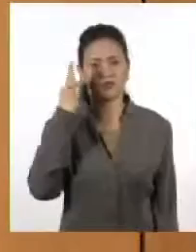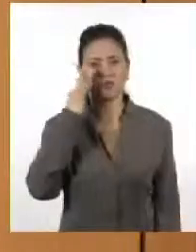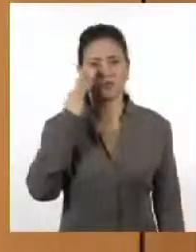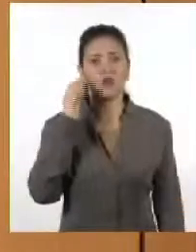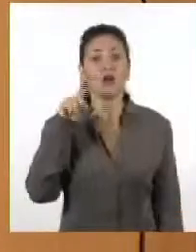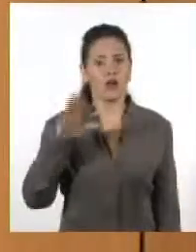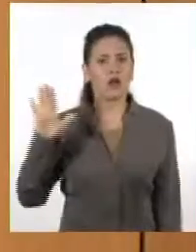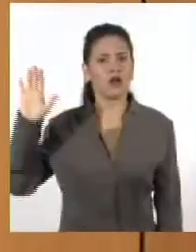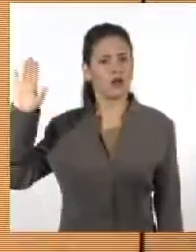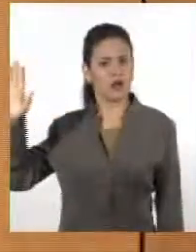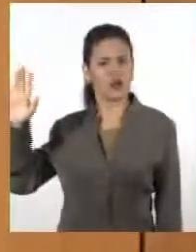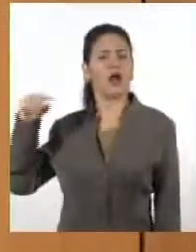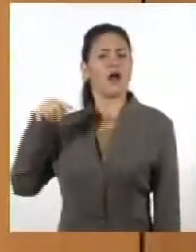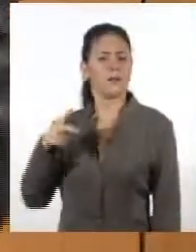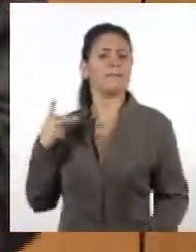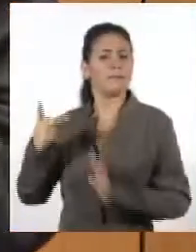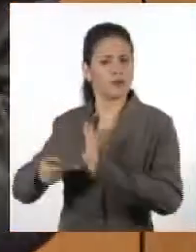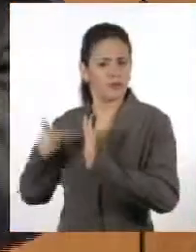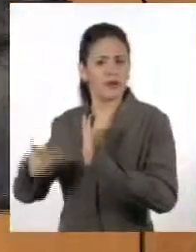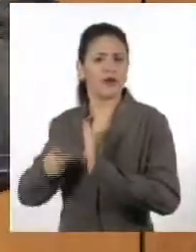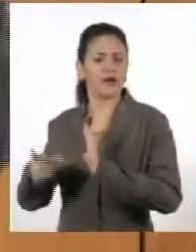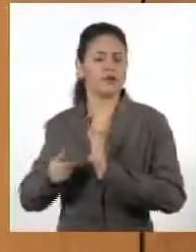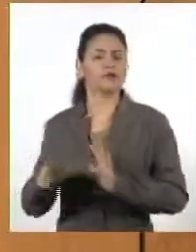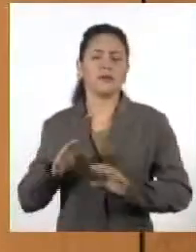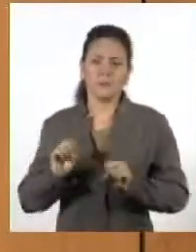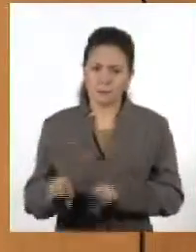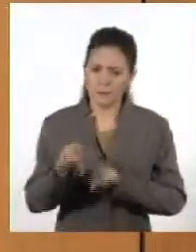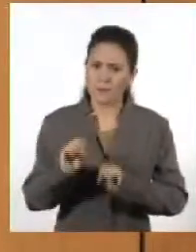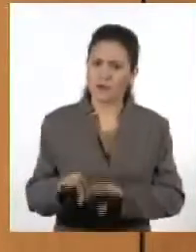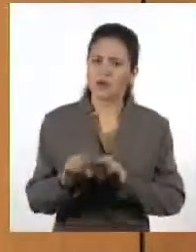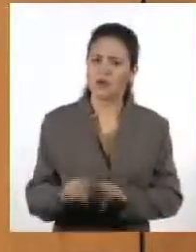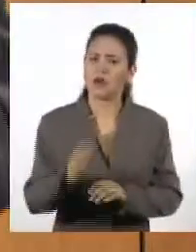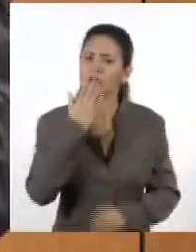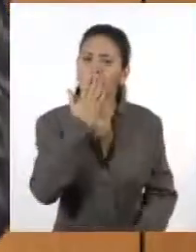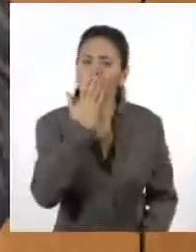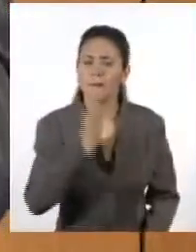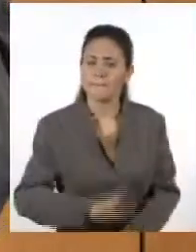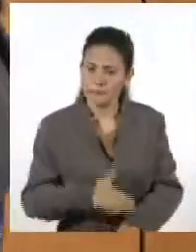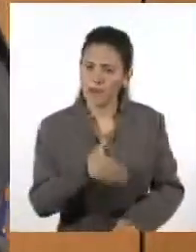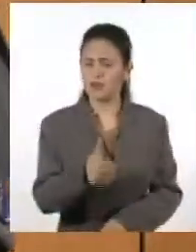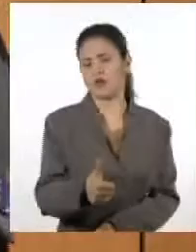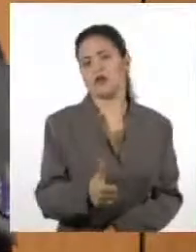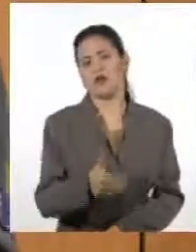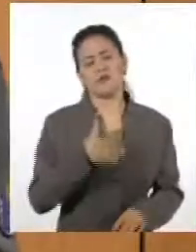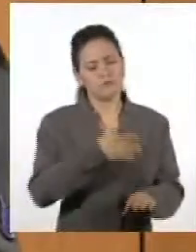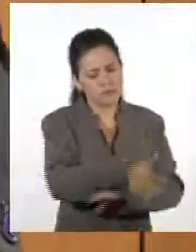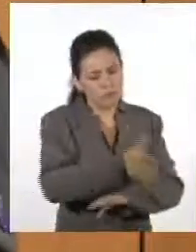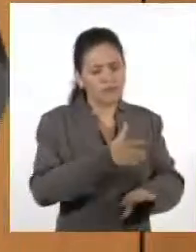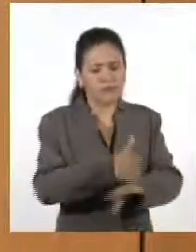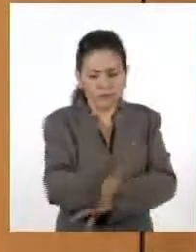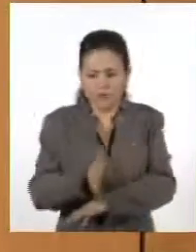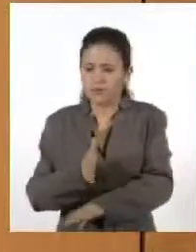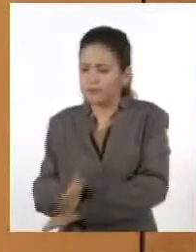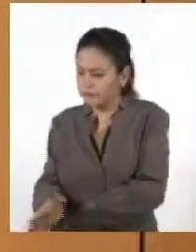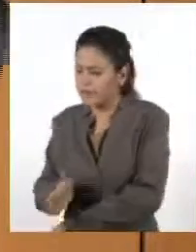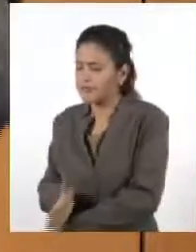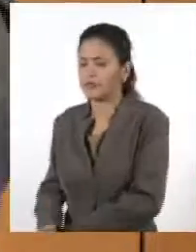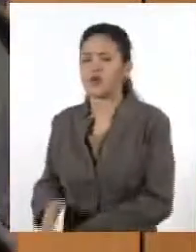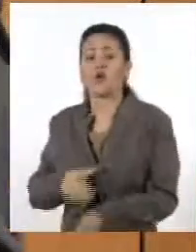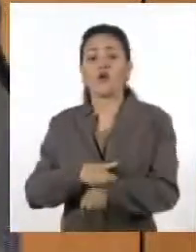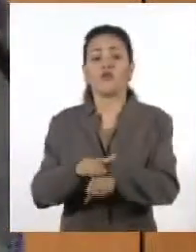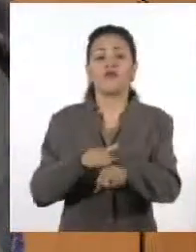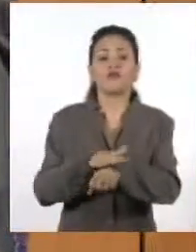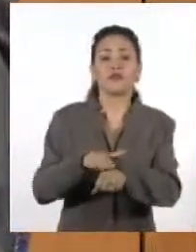governador flávio dinheiro e suas andanças pelo pelo maranhão que ele costumava chamar de diálogos pelo